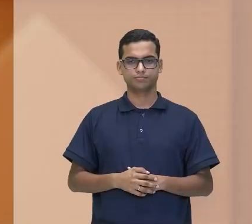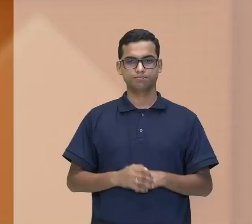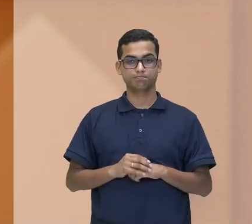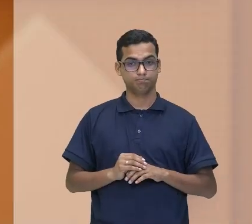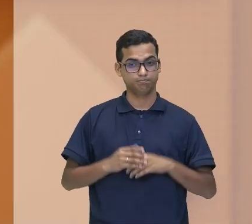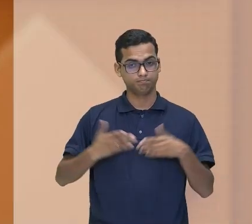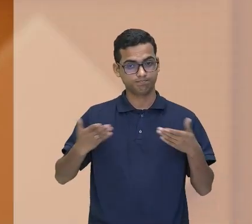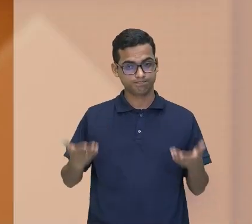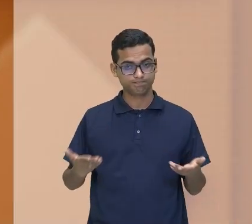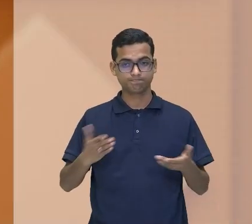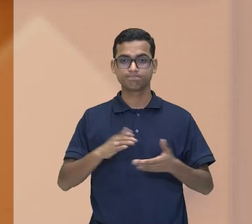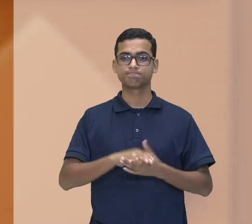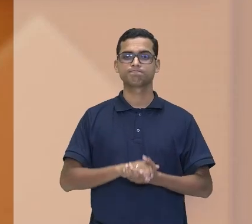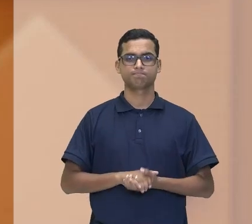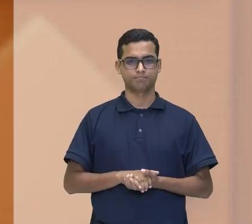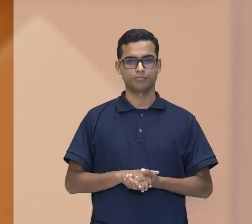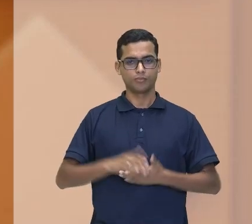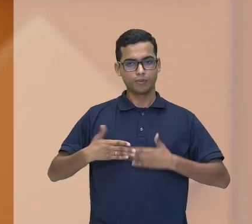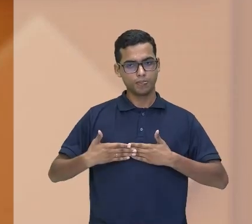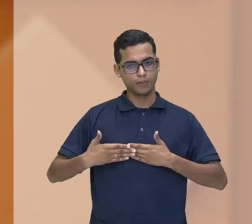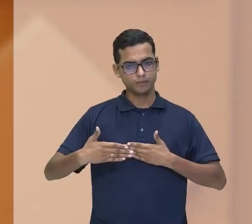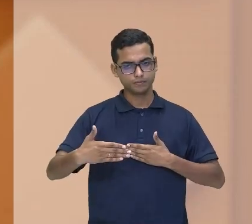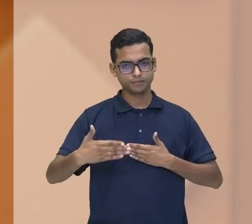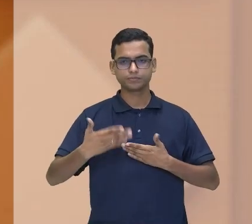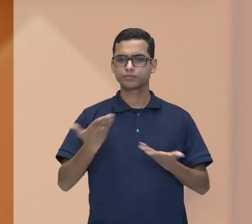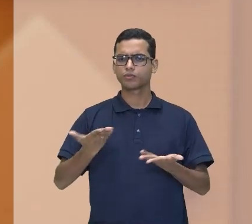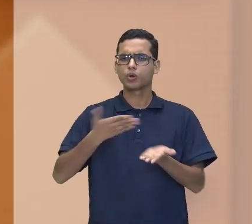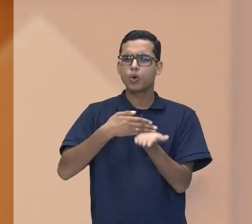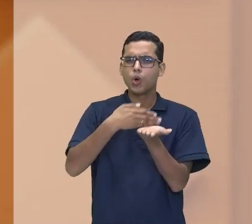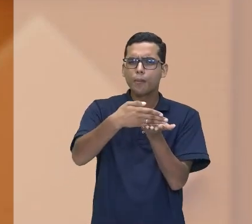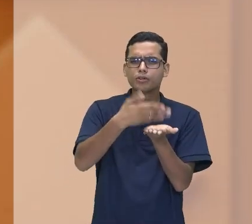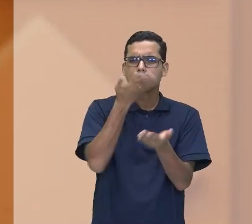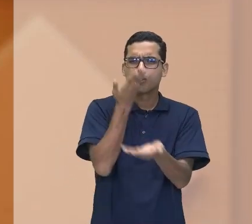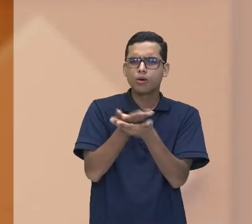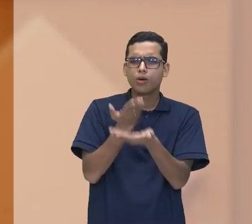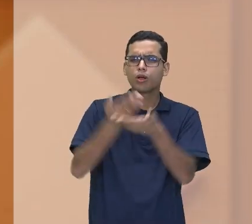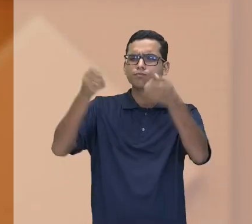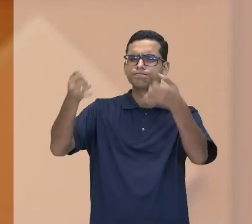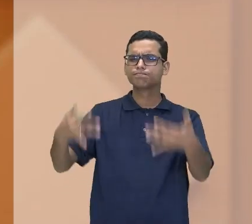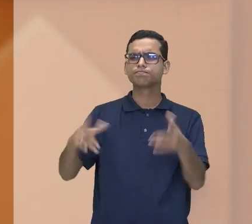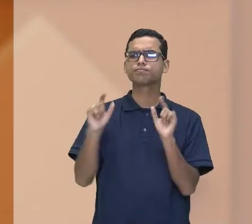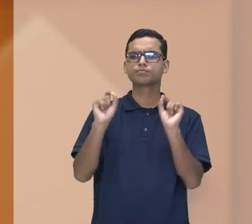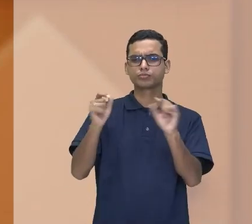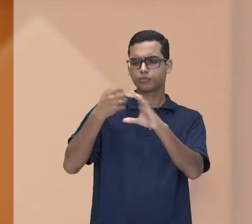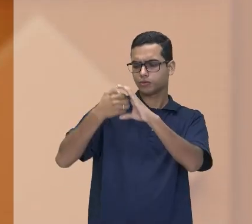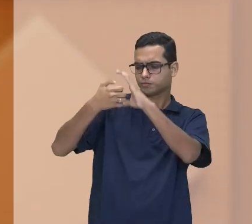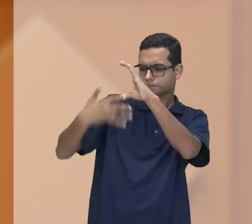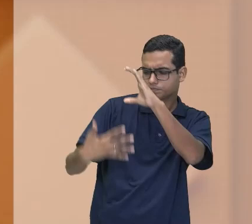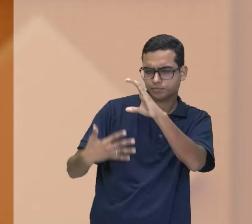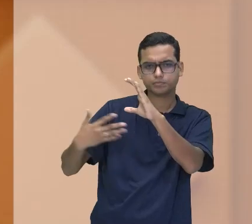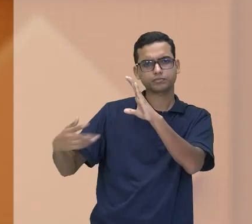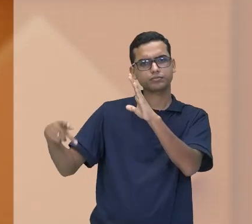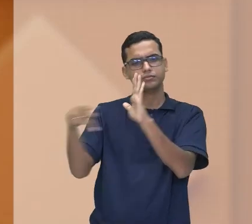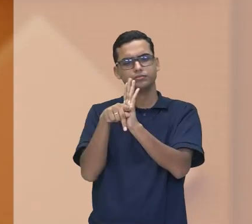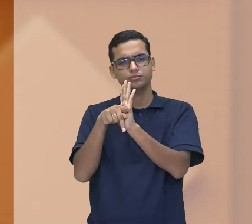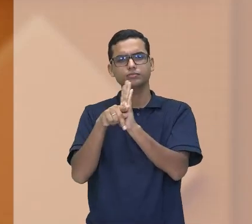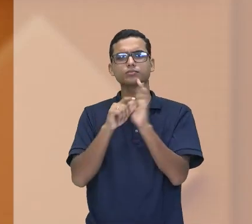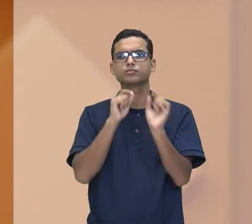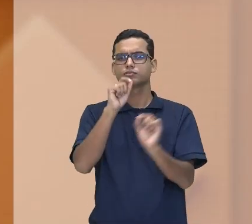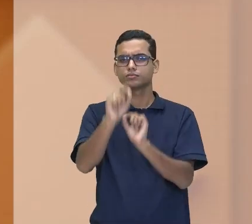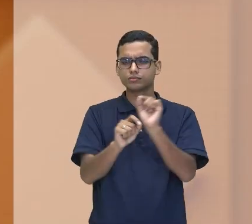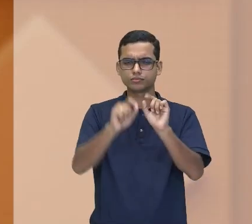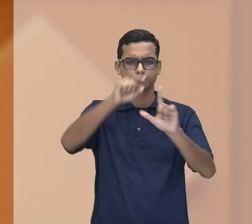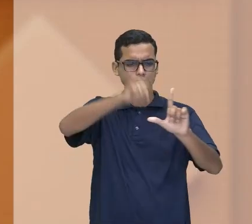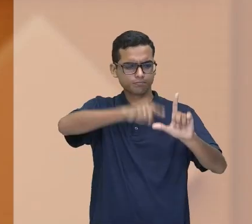Muito bem, então vamos iniciar a nossa aula, onde nós vamos observar aí as características dos gráficos, né? E aí a